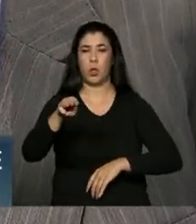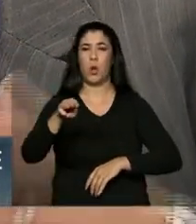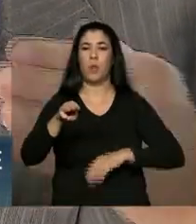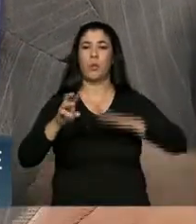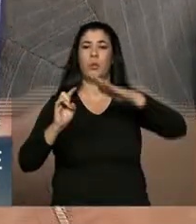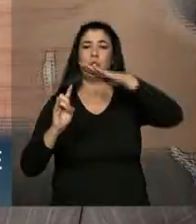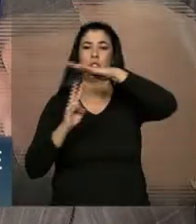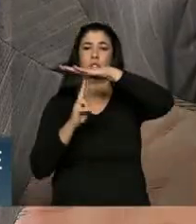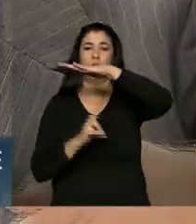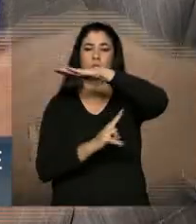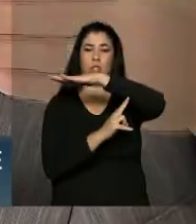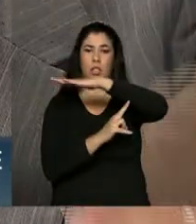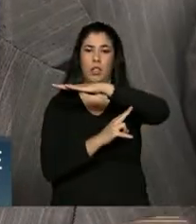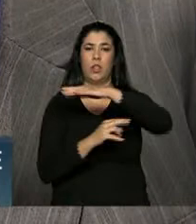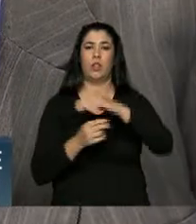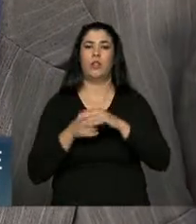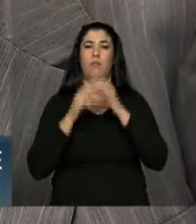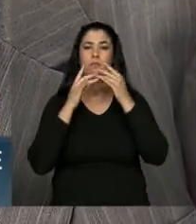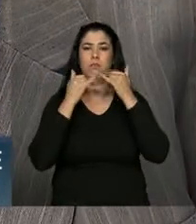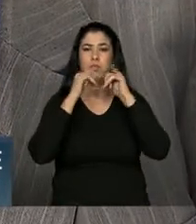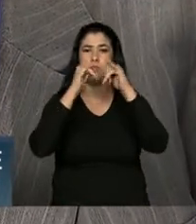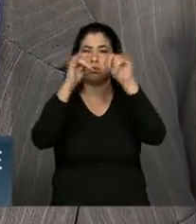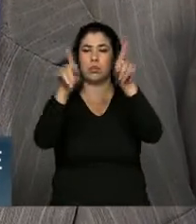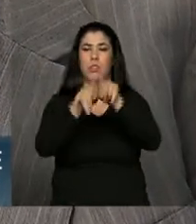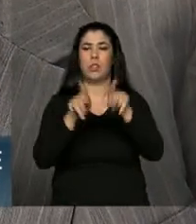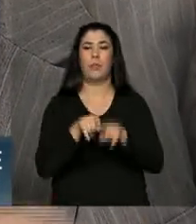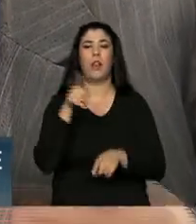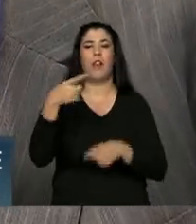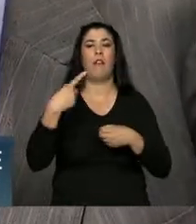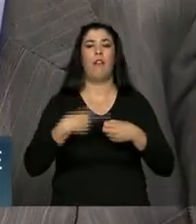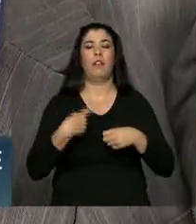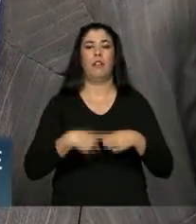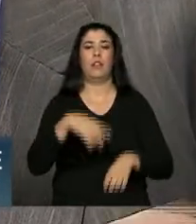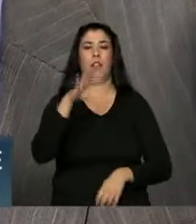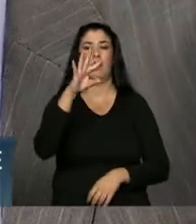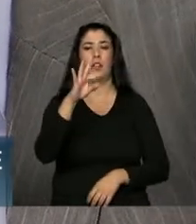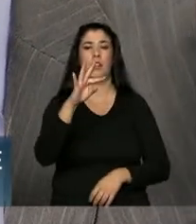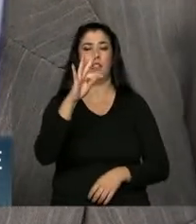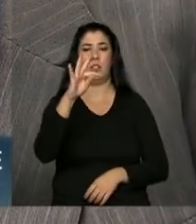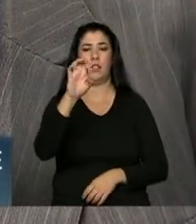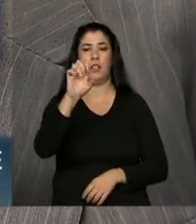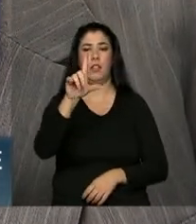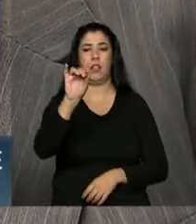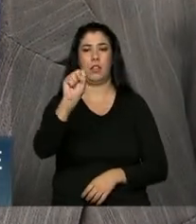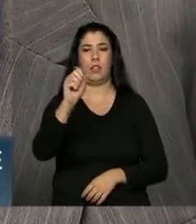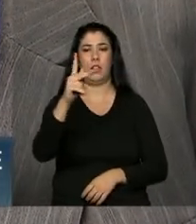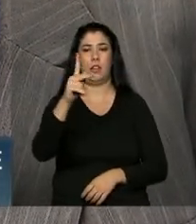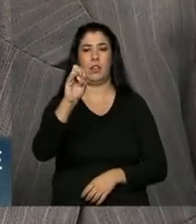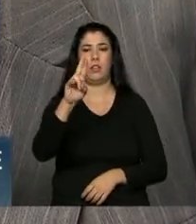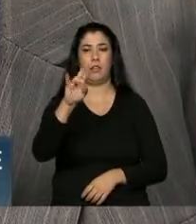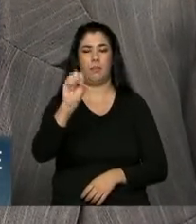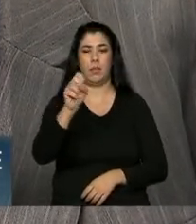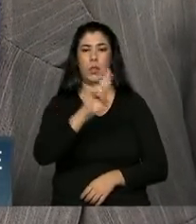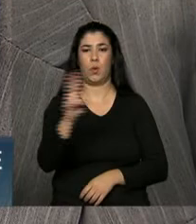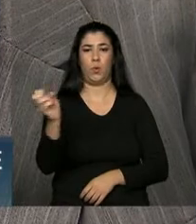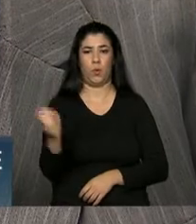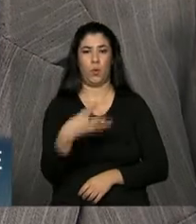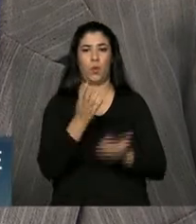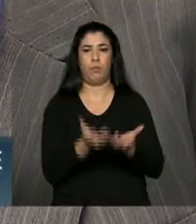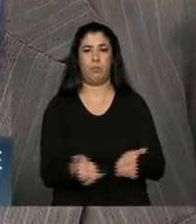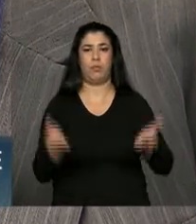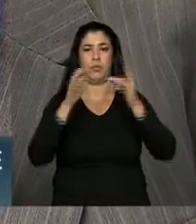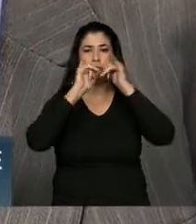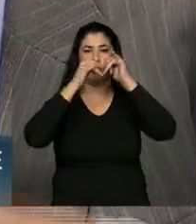transmissão Teles Pires no segundo semestre estará produzindo já integrando a todo o Sistema